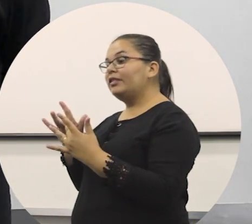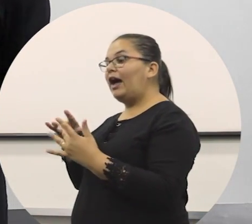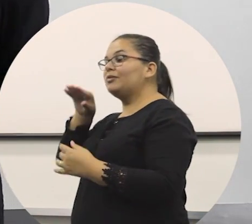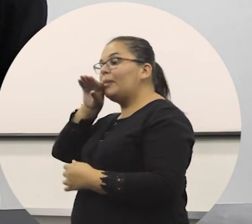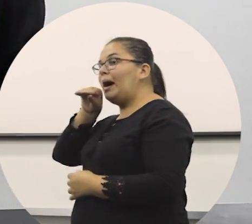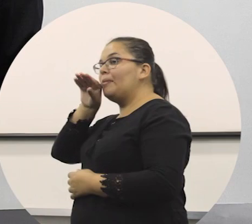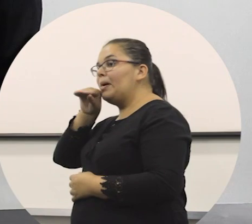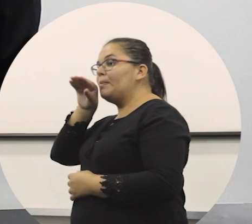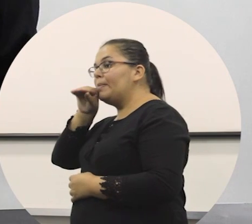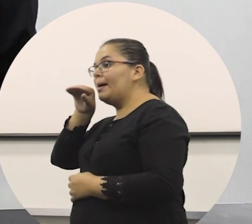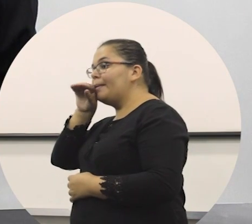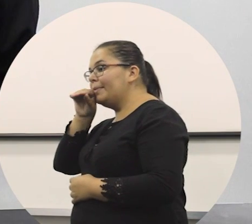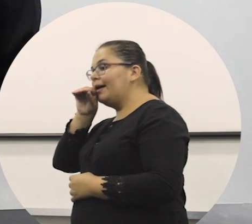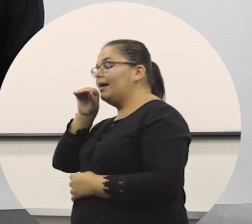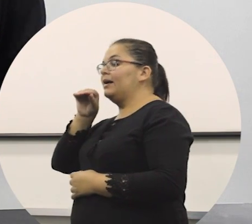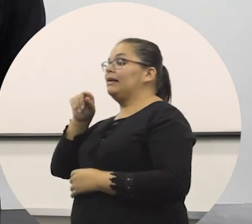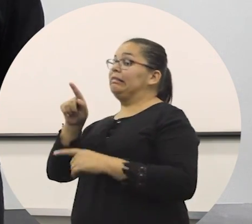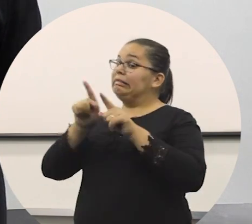oral,